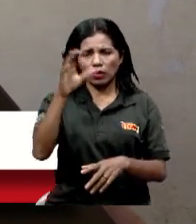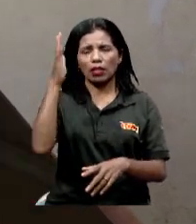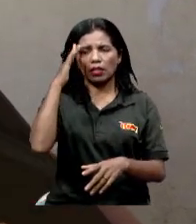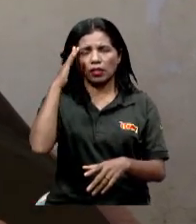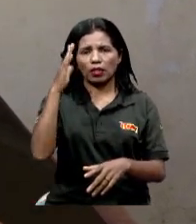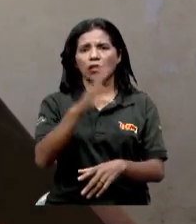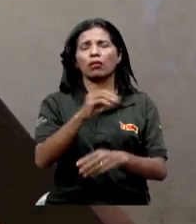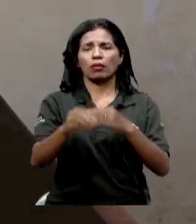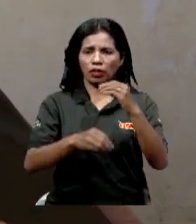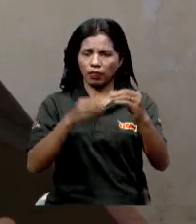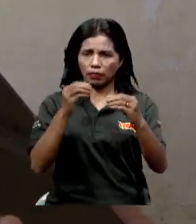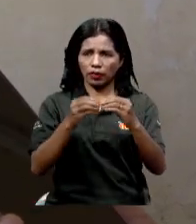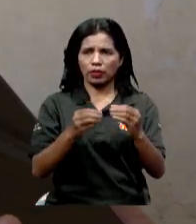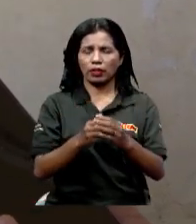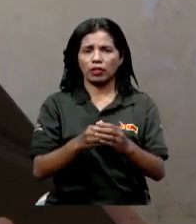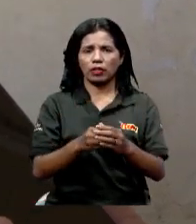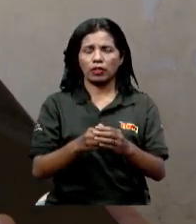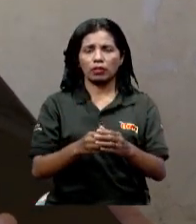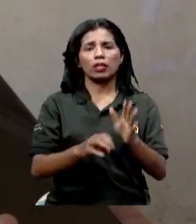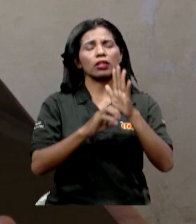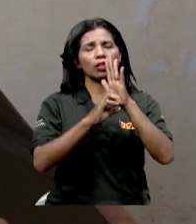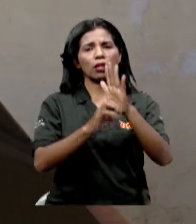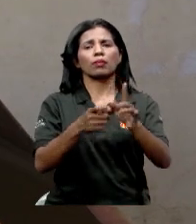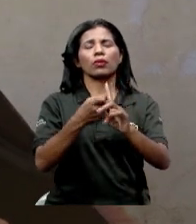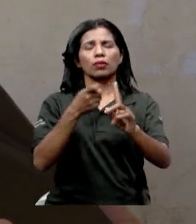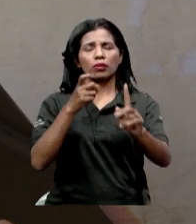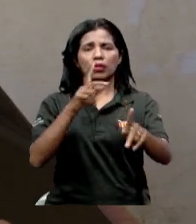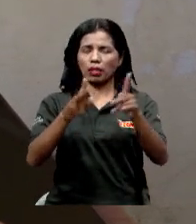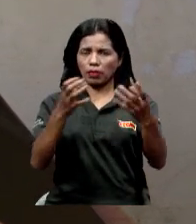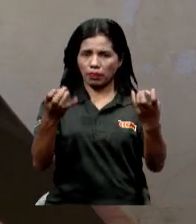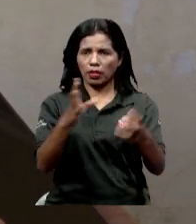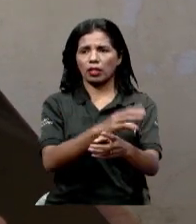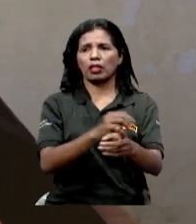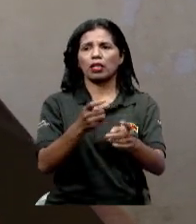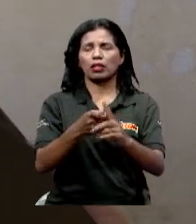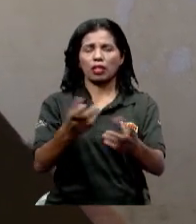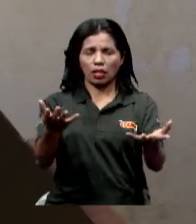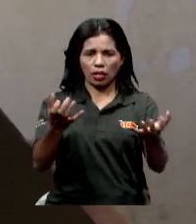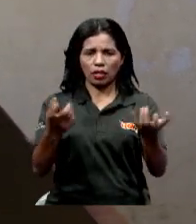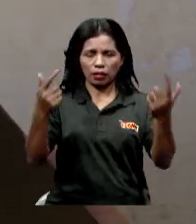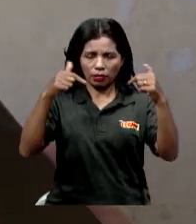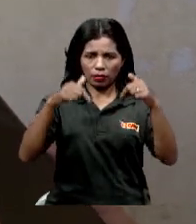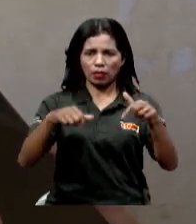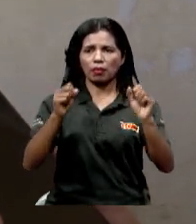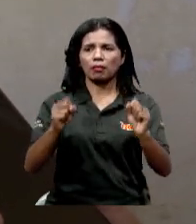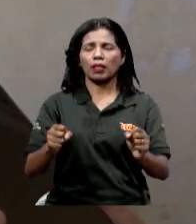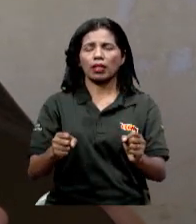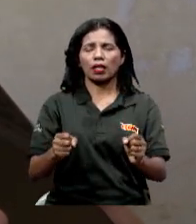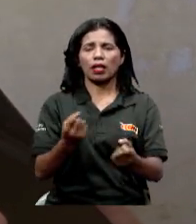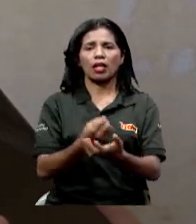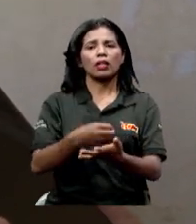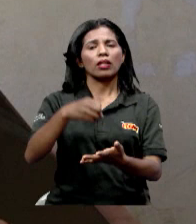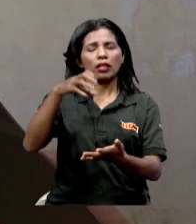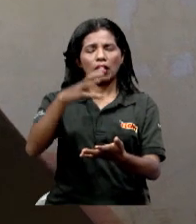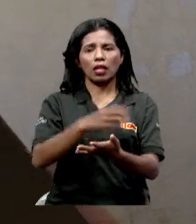buka tene liutan referência conhecimento husi orador sira no ve potência teves e bele harikutan sir ne